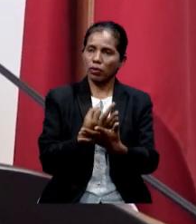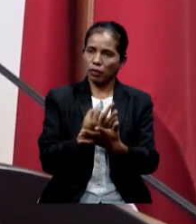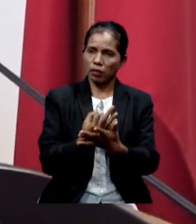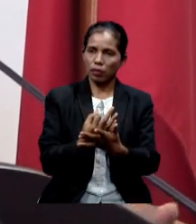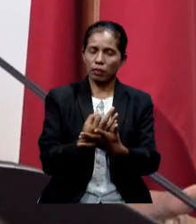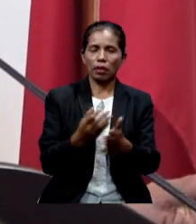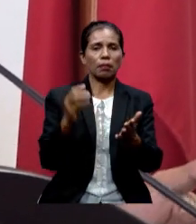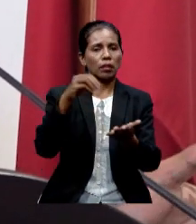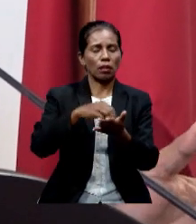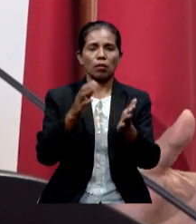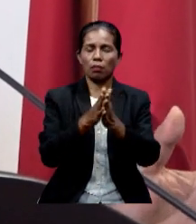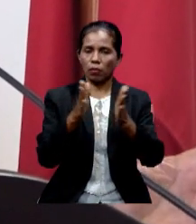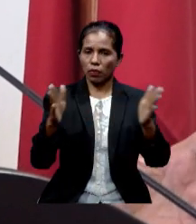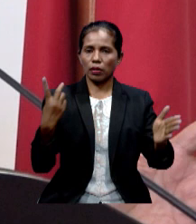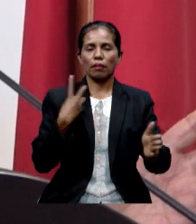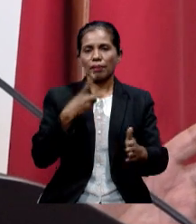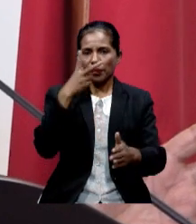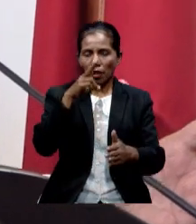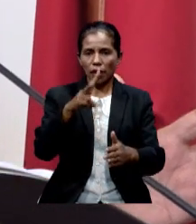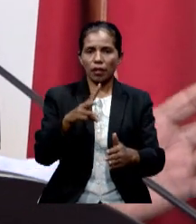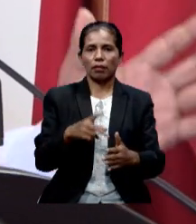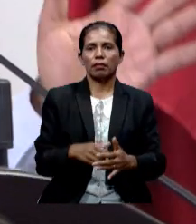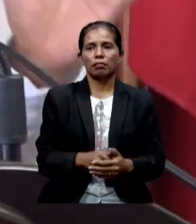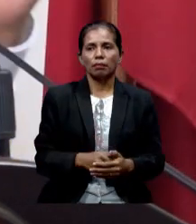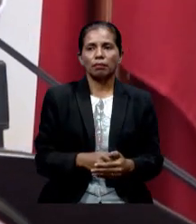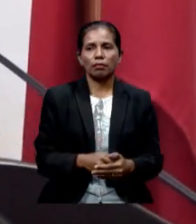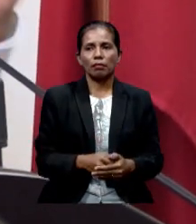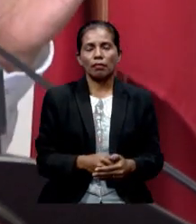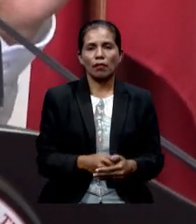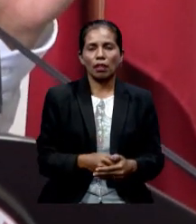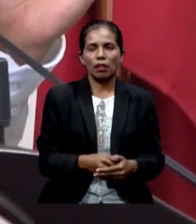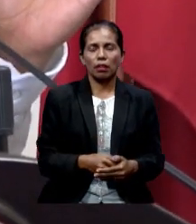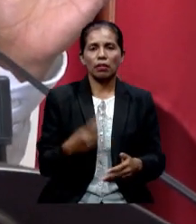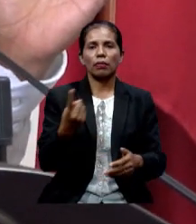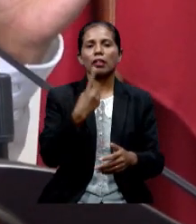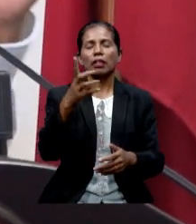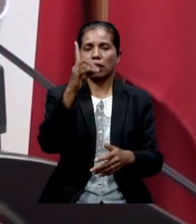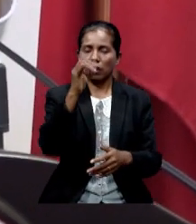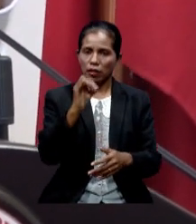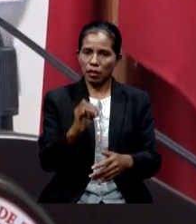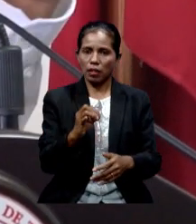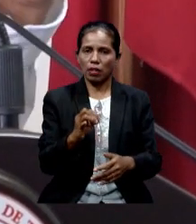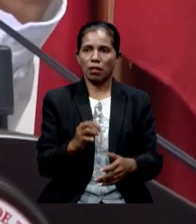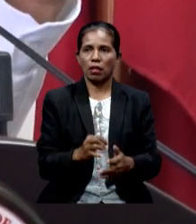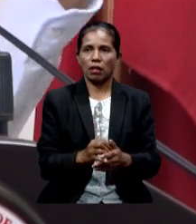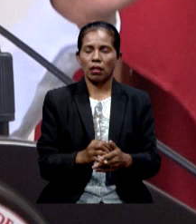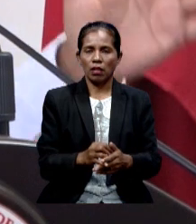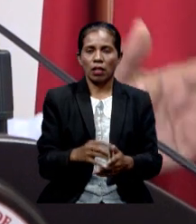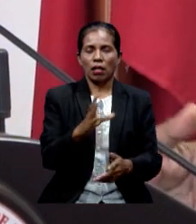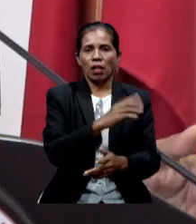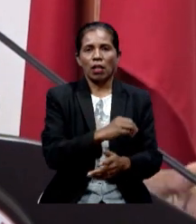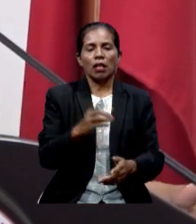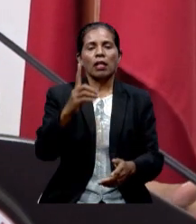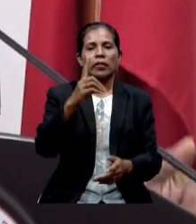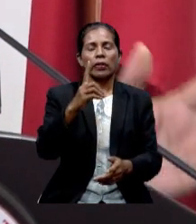bote teves e ta rediti ha iha de dili Dili don alesu